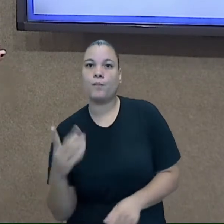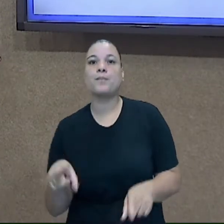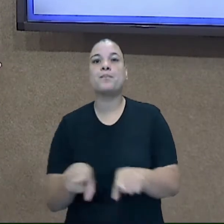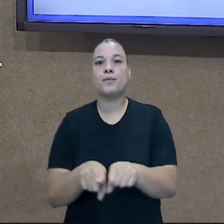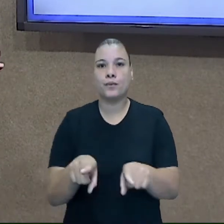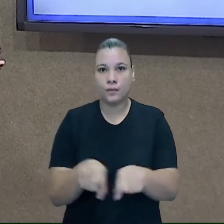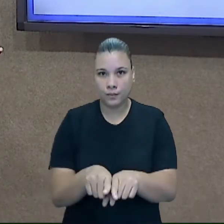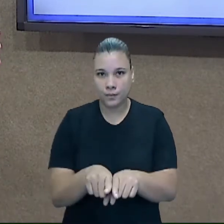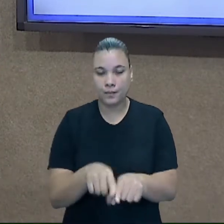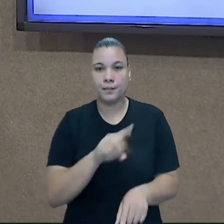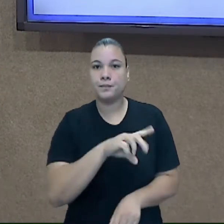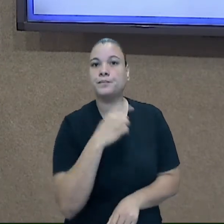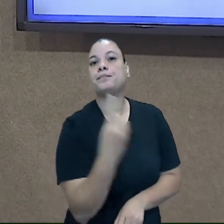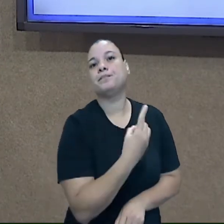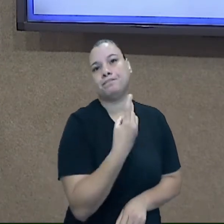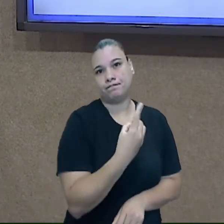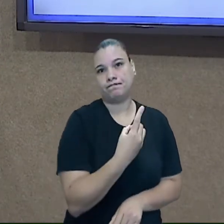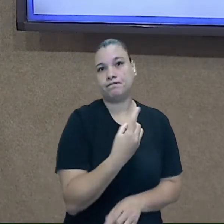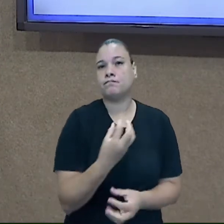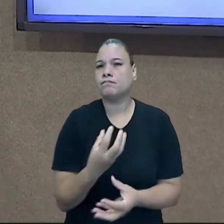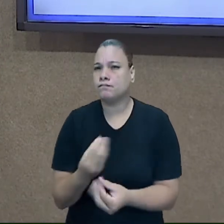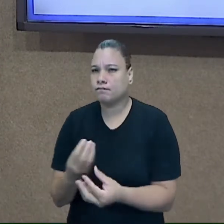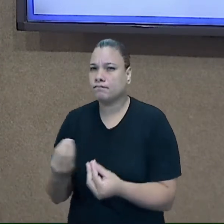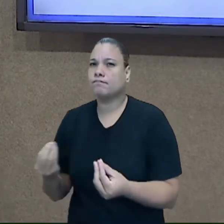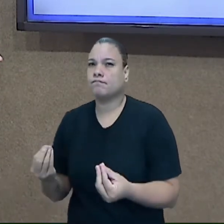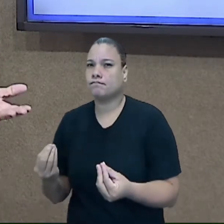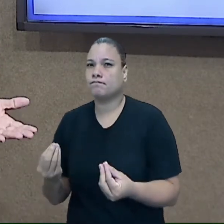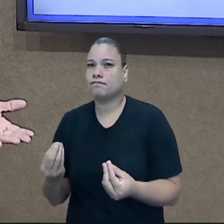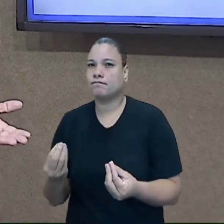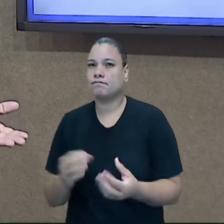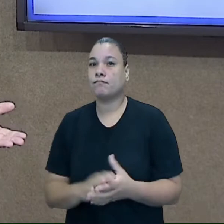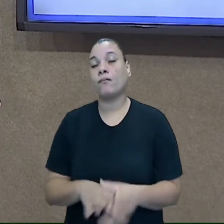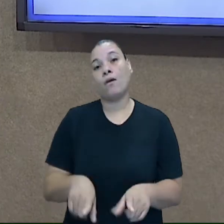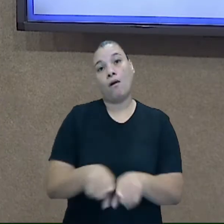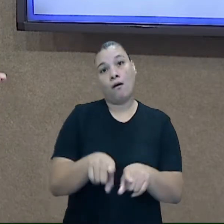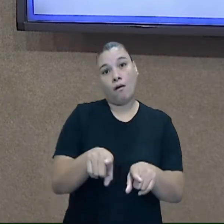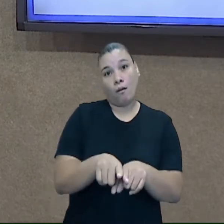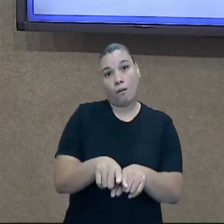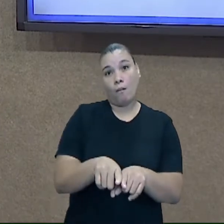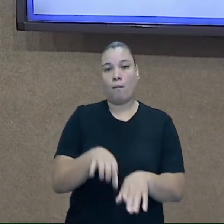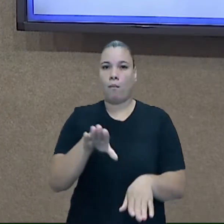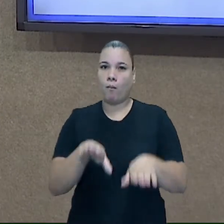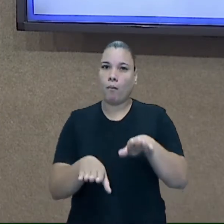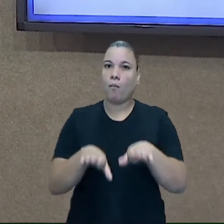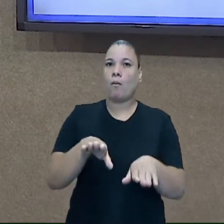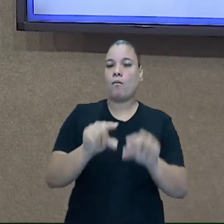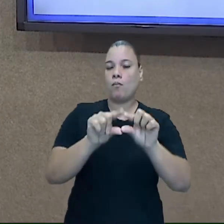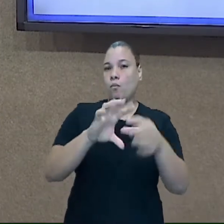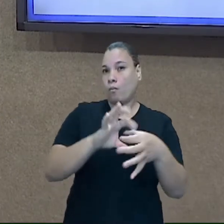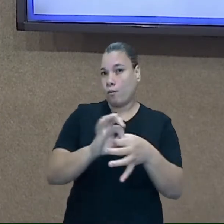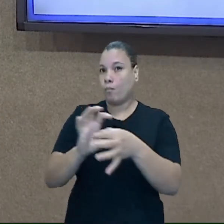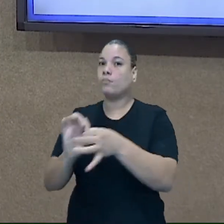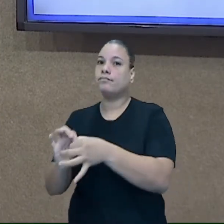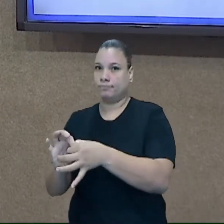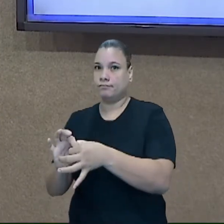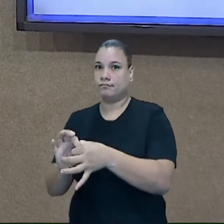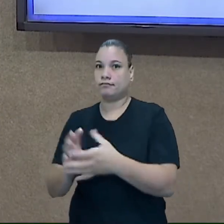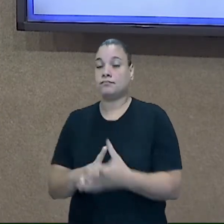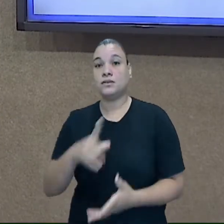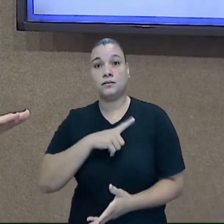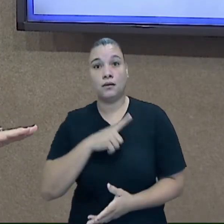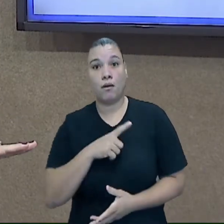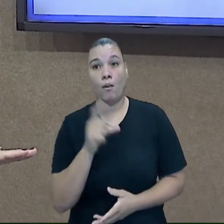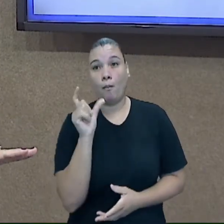diminutivo, aumentativo, de inferioridade, de comparação e superioridade. E quando eu falo de